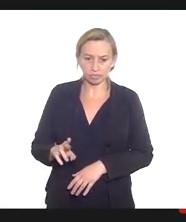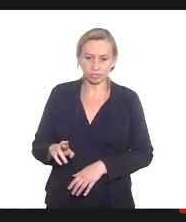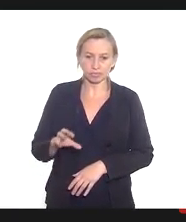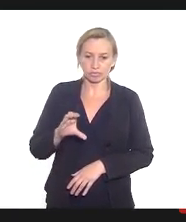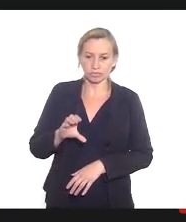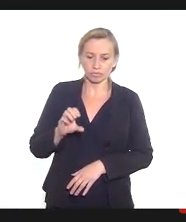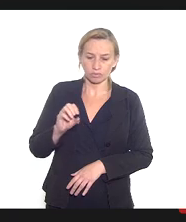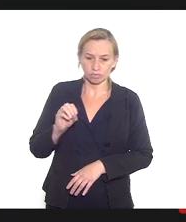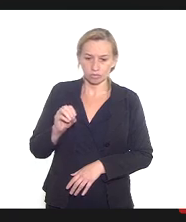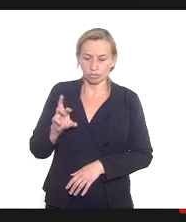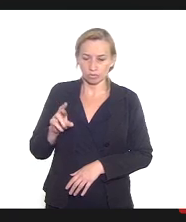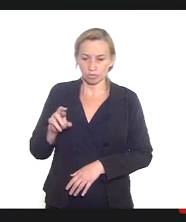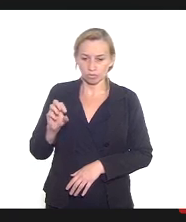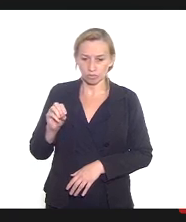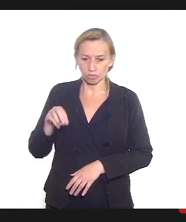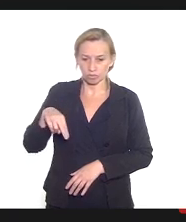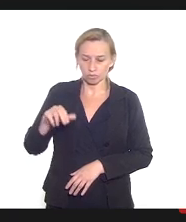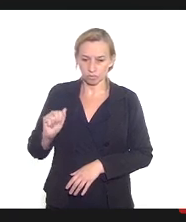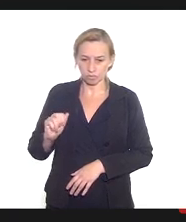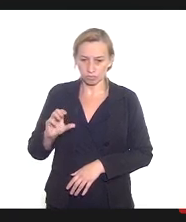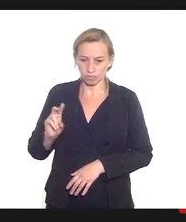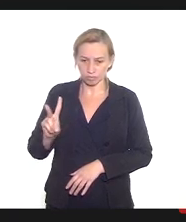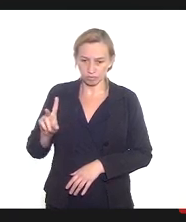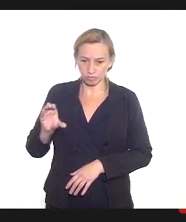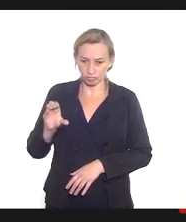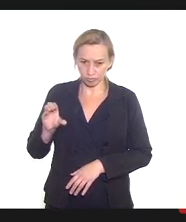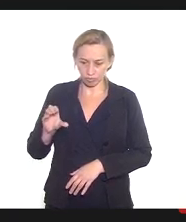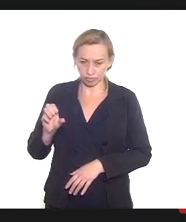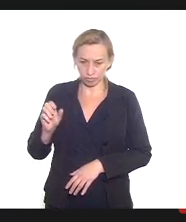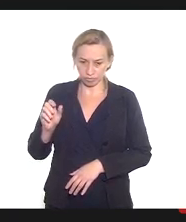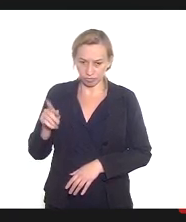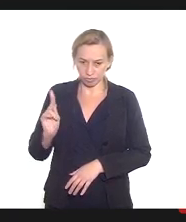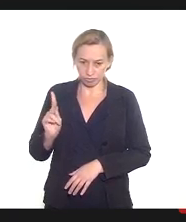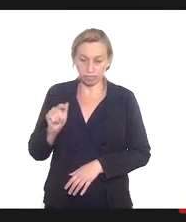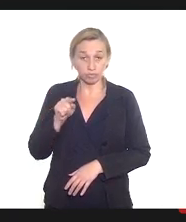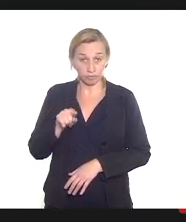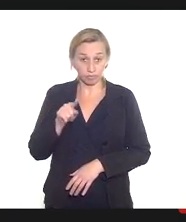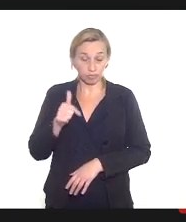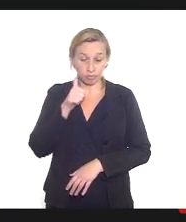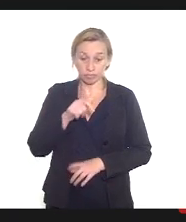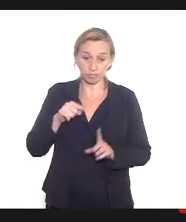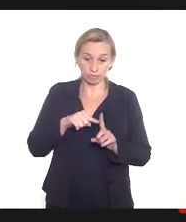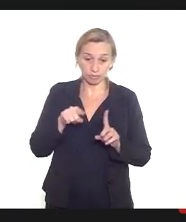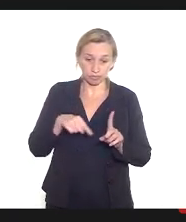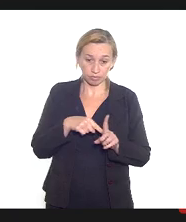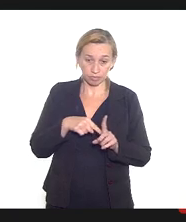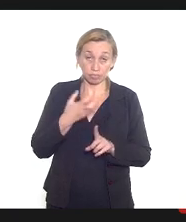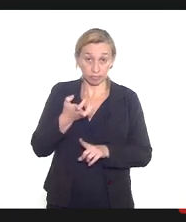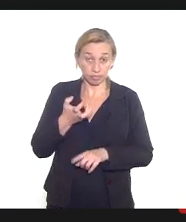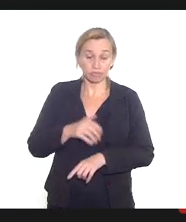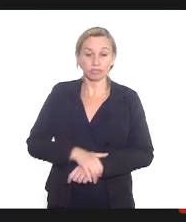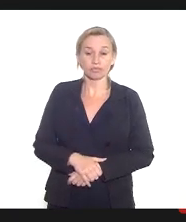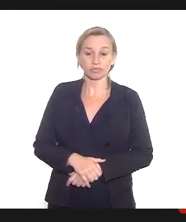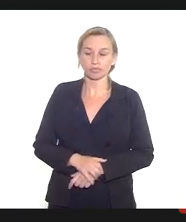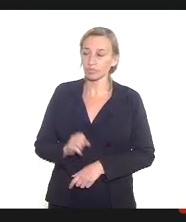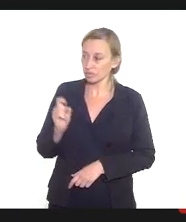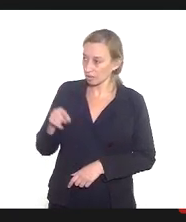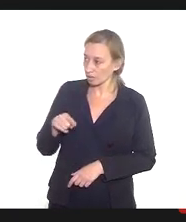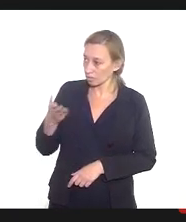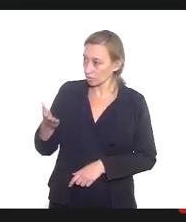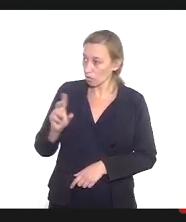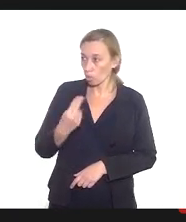Corona vaca essa estão as vacinas disponibilizadas para a gestante que quiserem e é